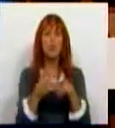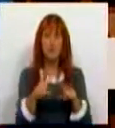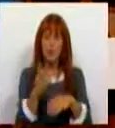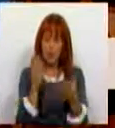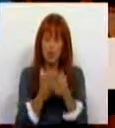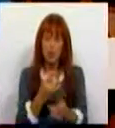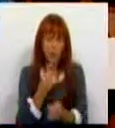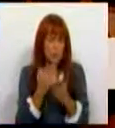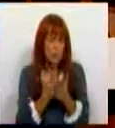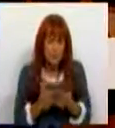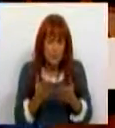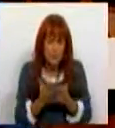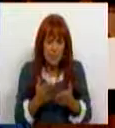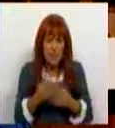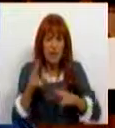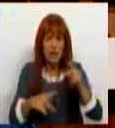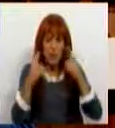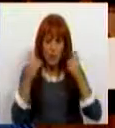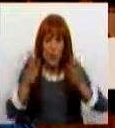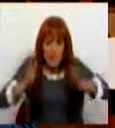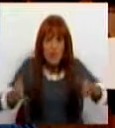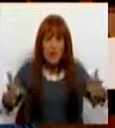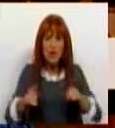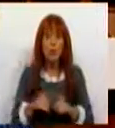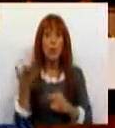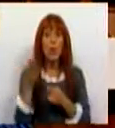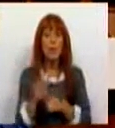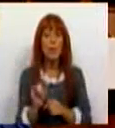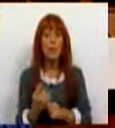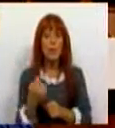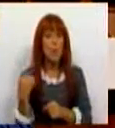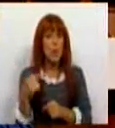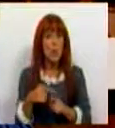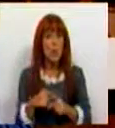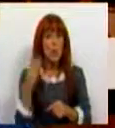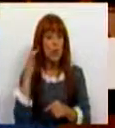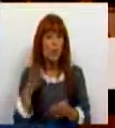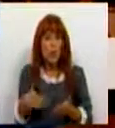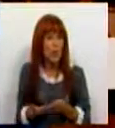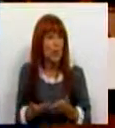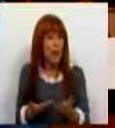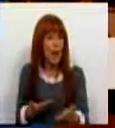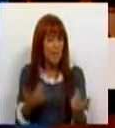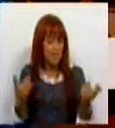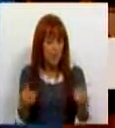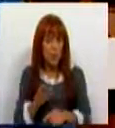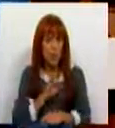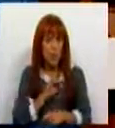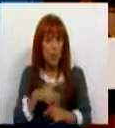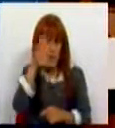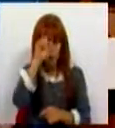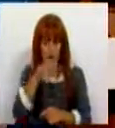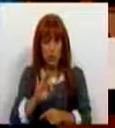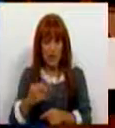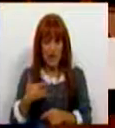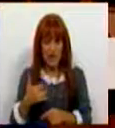preciso estudar muito, muito finanças públicas. E vou dar um exemplo concreto e é o único número que eu vou trazer aqui. É que os senhores do governo